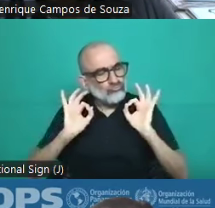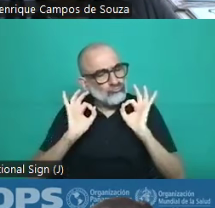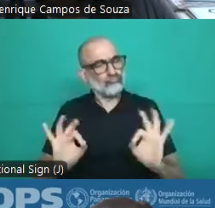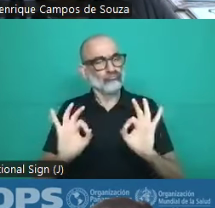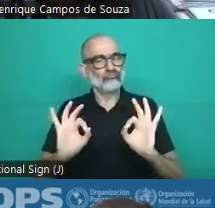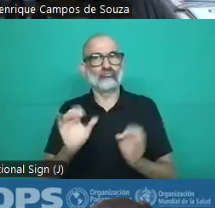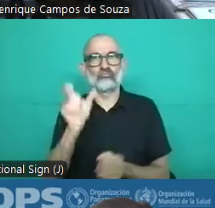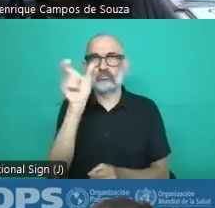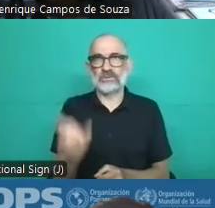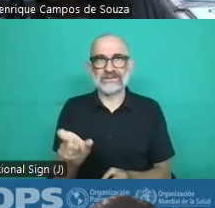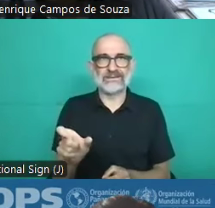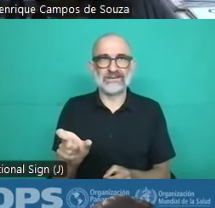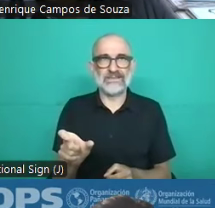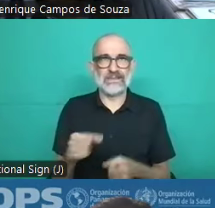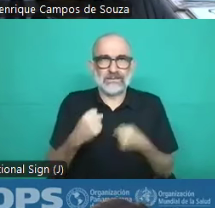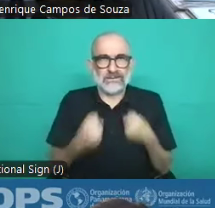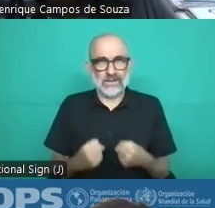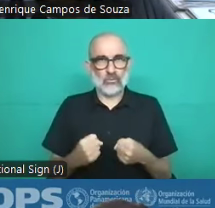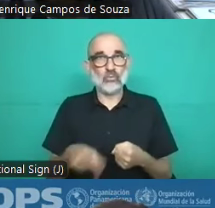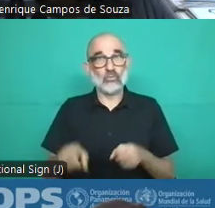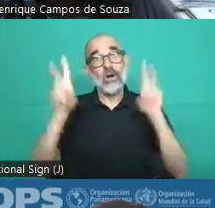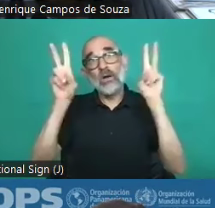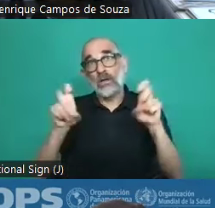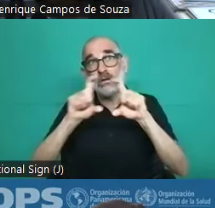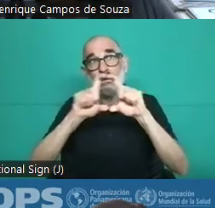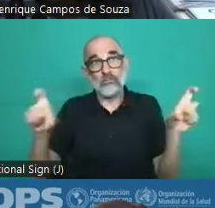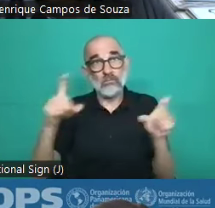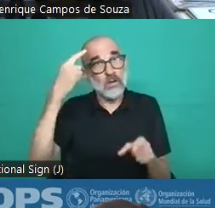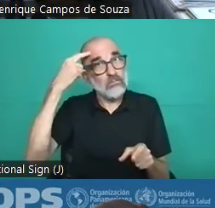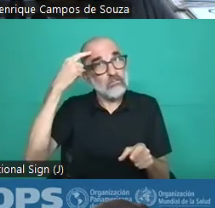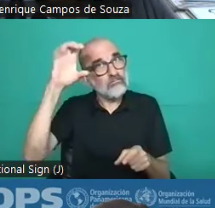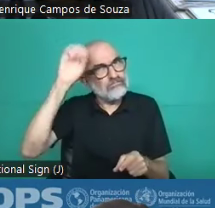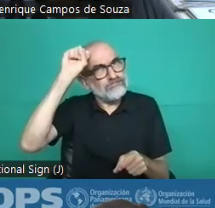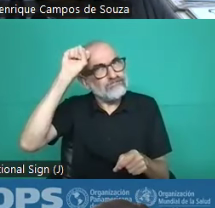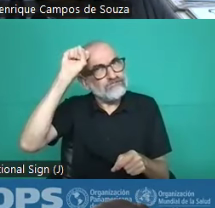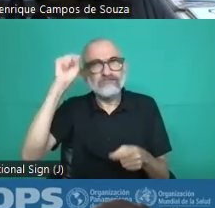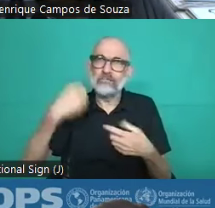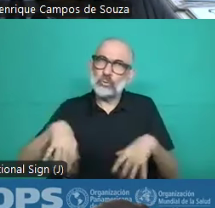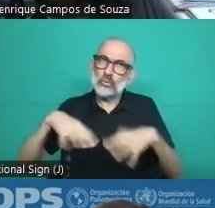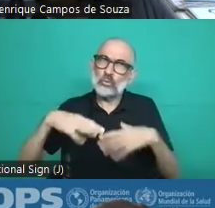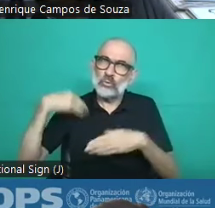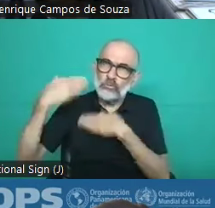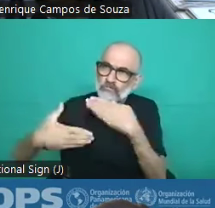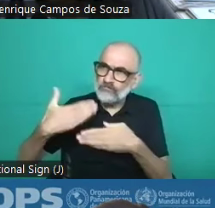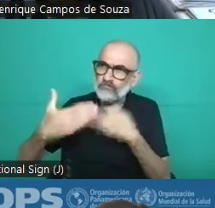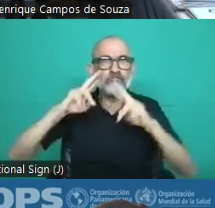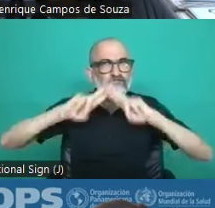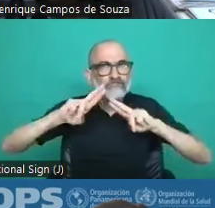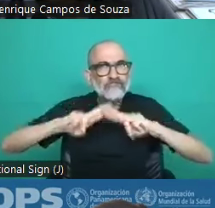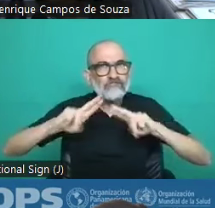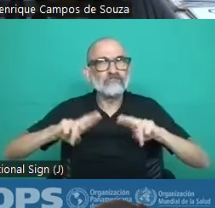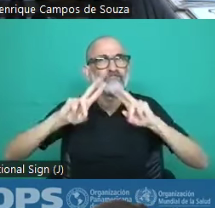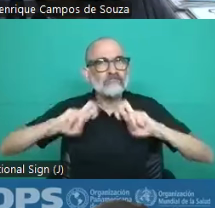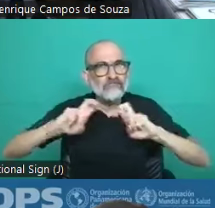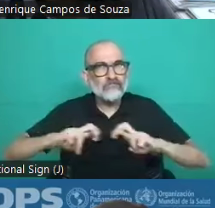de ter diagnósticos precisos e oportunos para salvaguardar a saúde e o bem-estar das pessoas em todos os lugares.